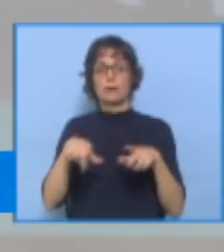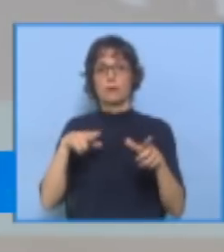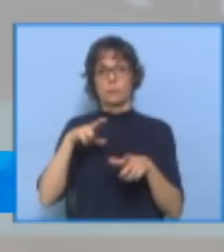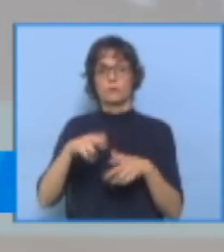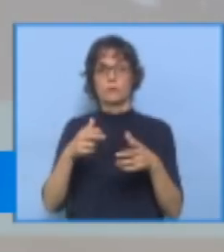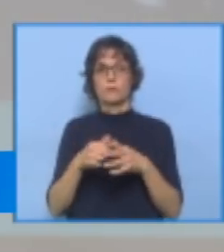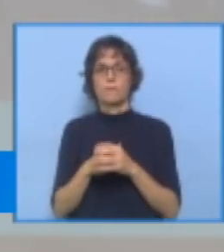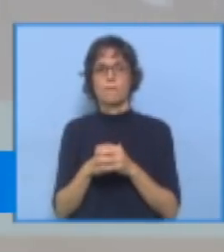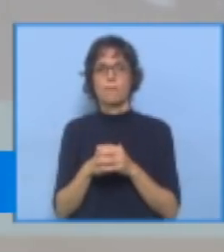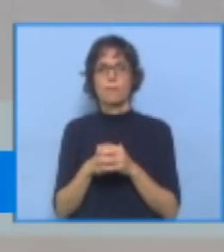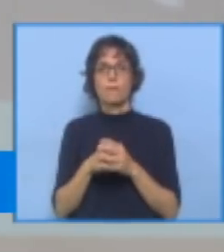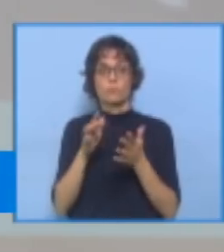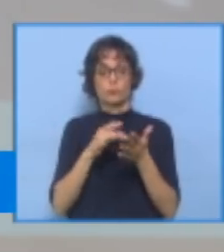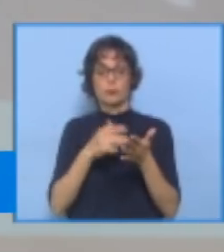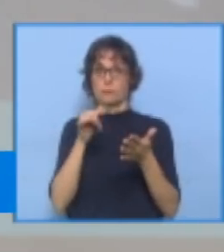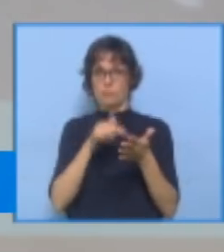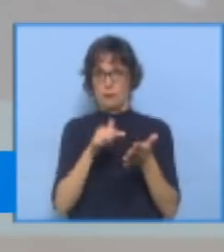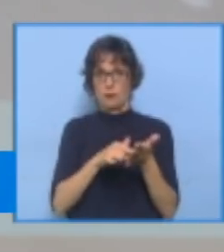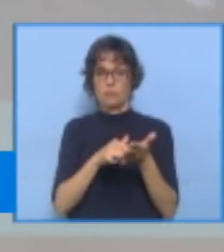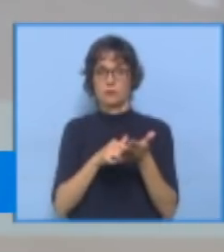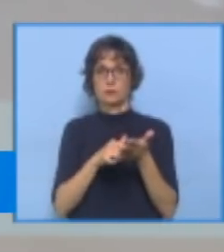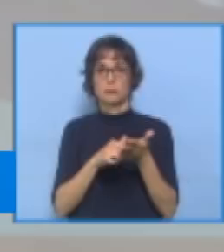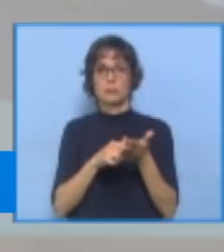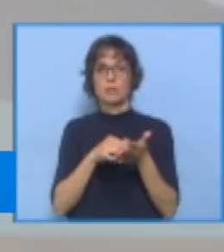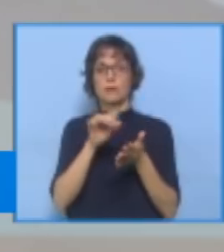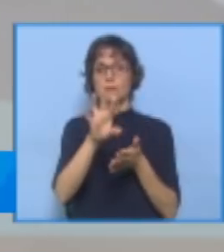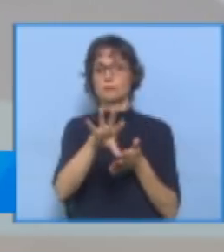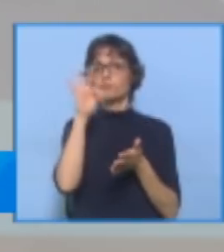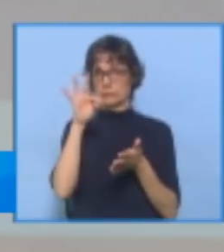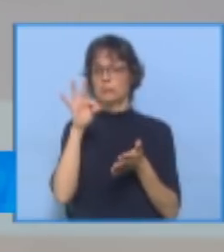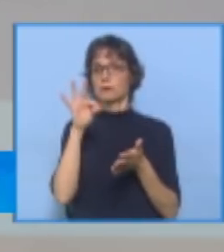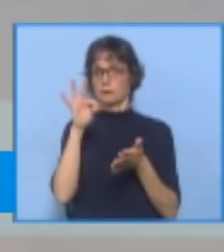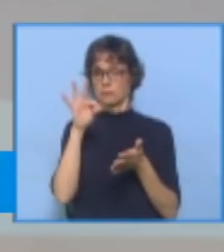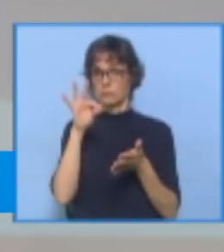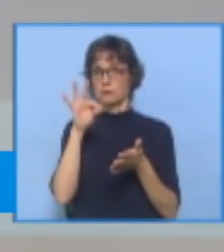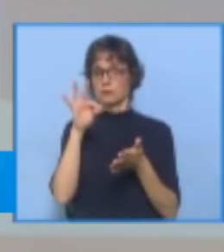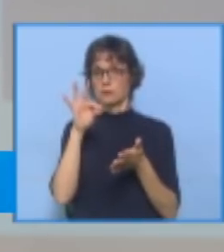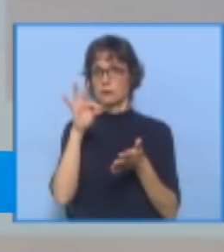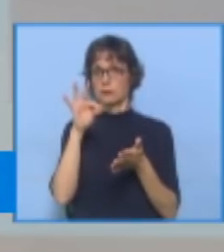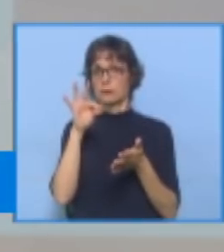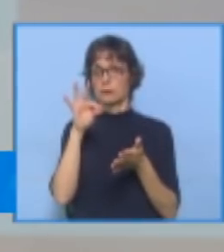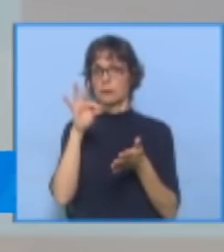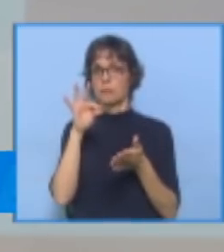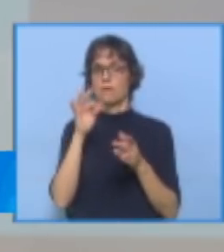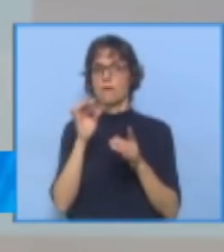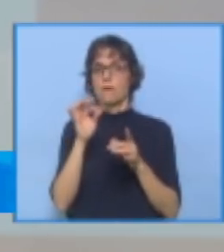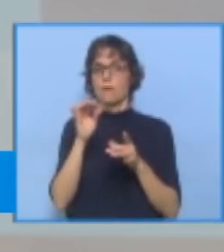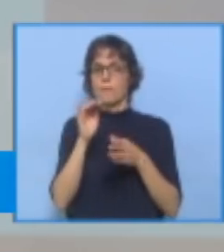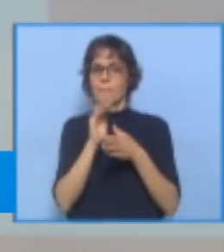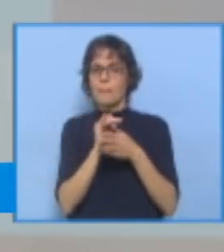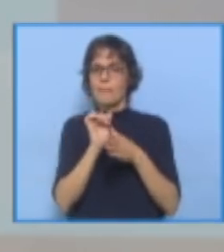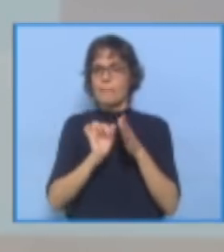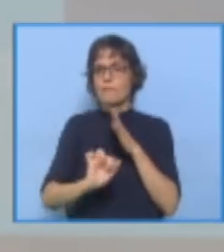Este livro que agora sai é uma seleção, é feito a partir de uma seleção da correspondência dele, portanto uma